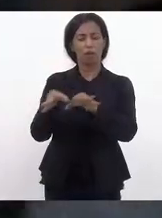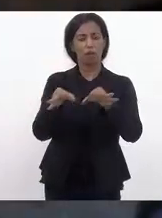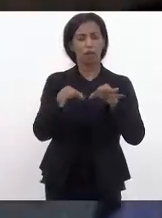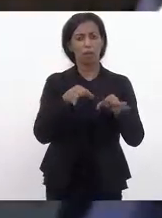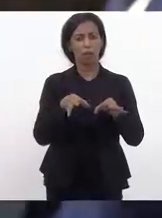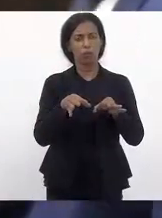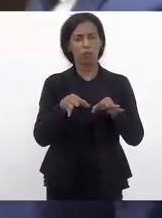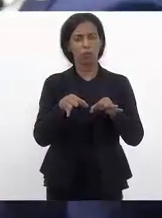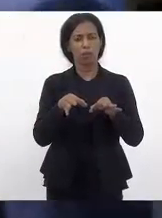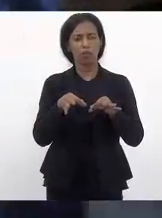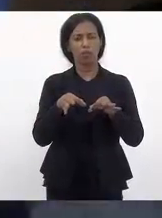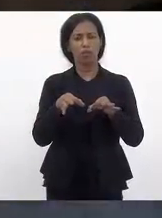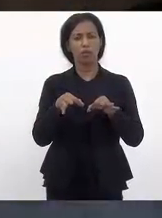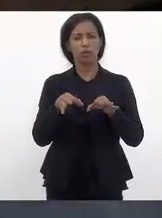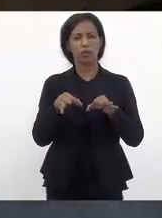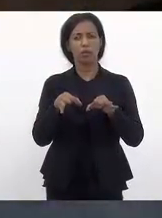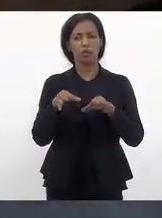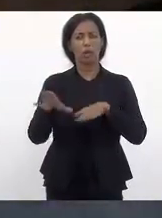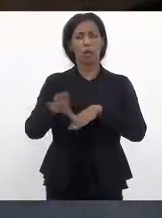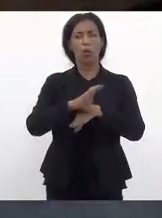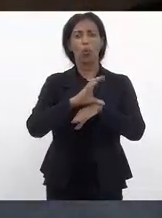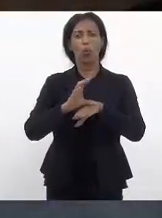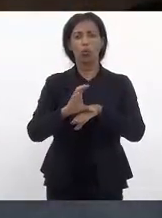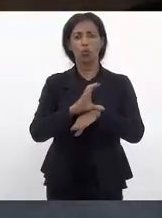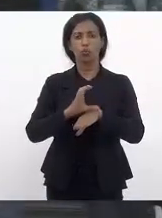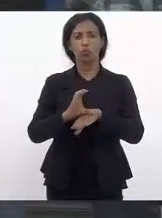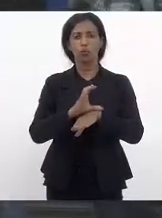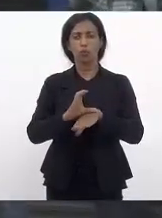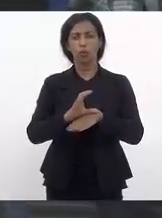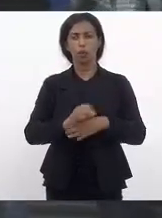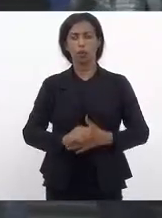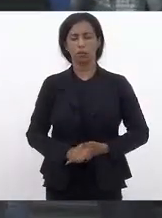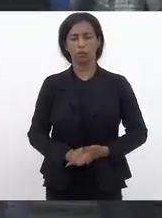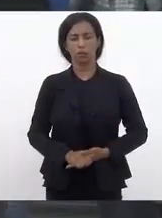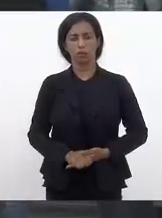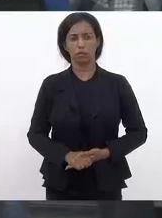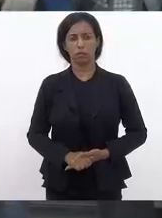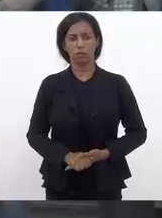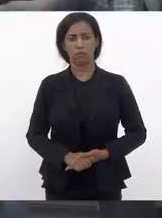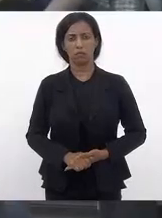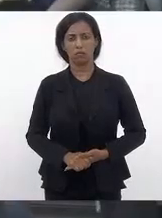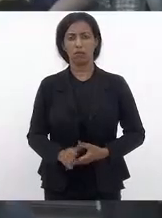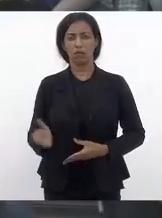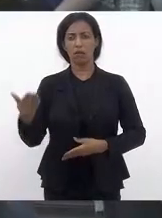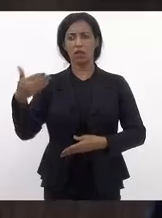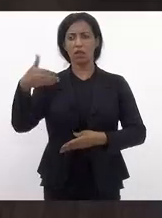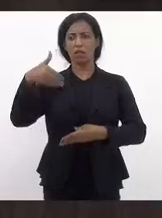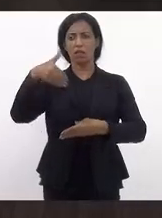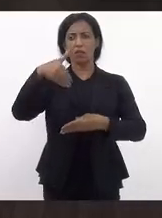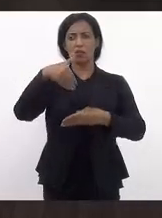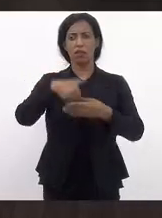é absolutamente constitucional senhora Presidente o voto divergente